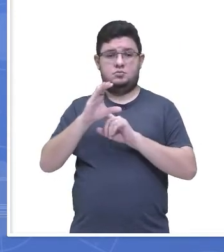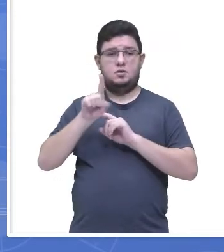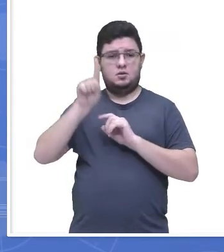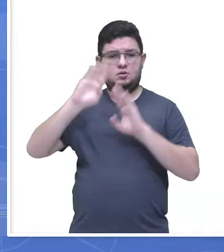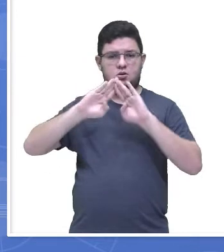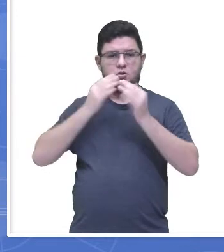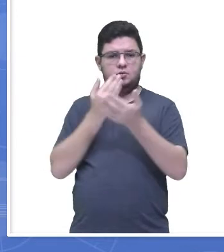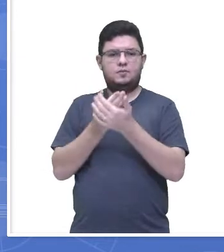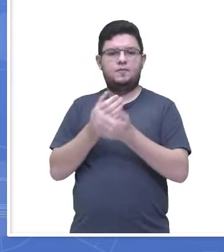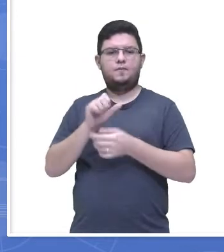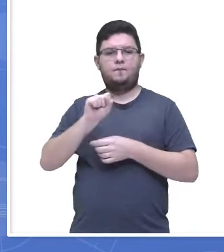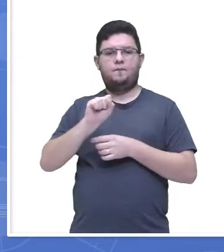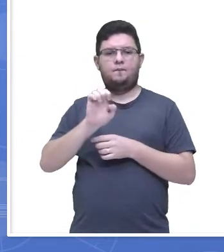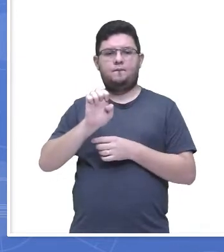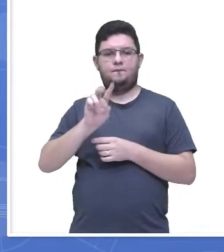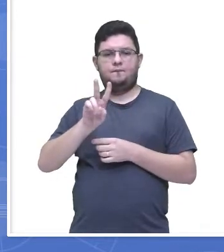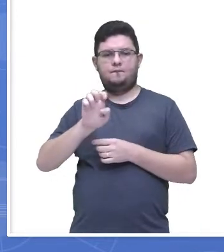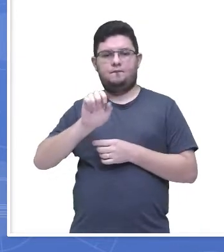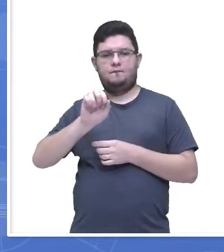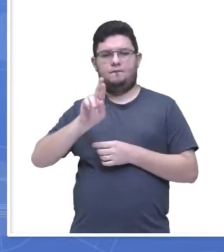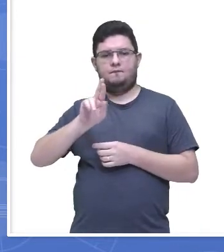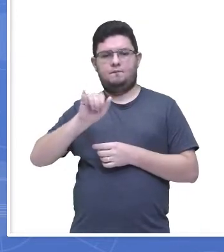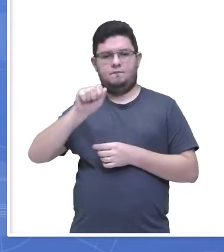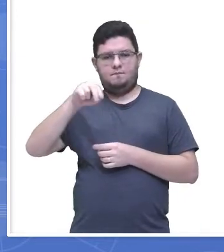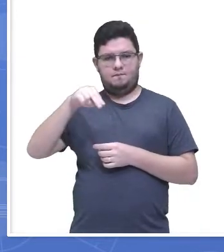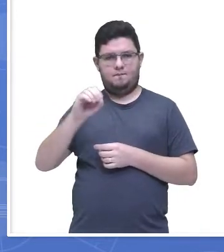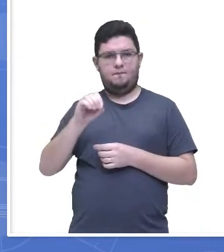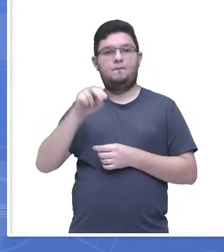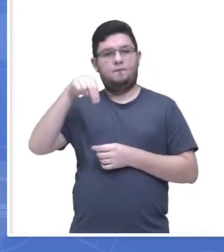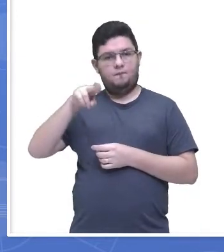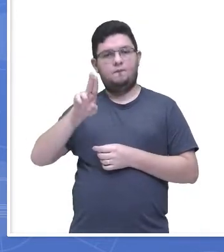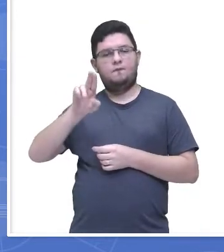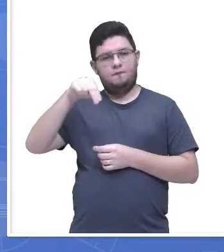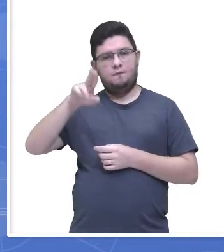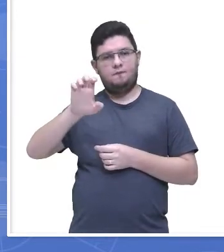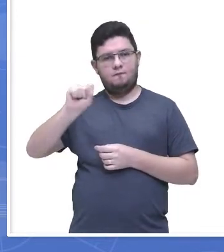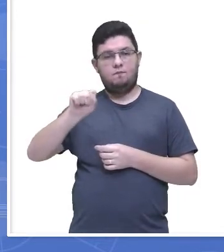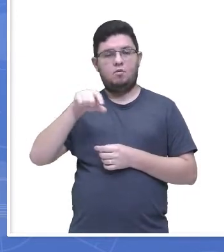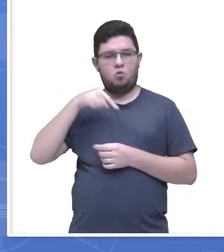vai eliminar mais urina, tá bom?